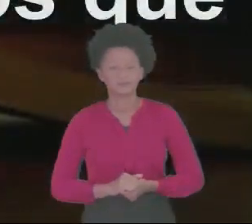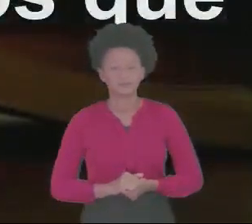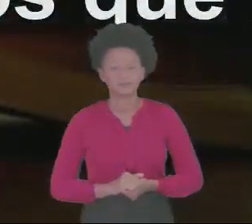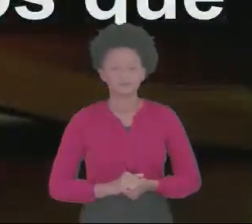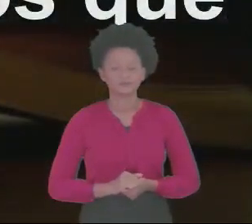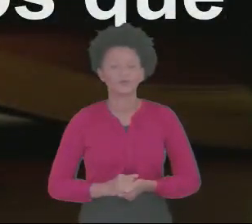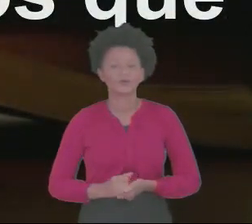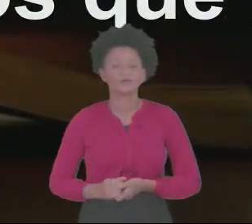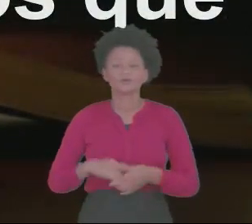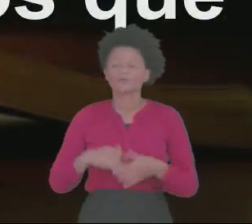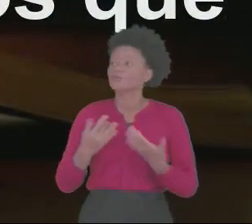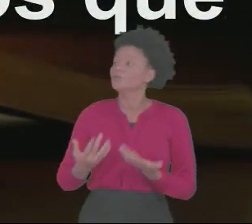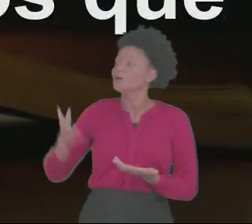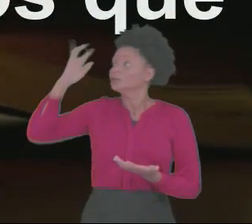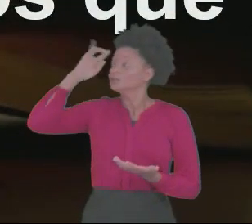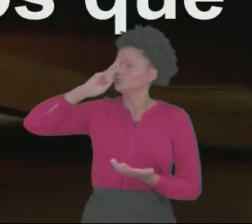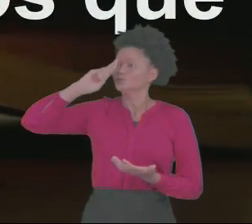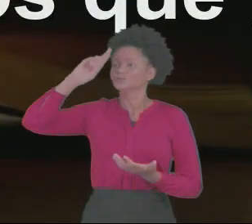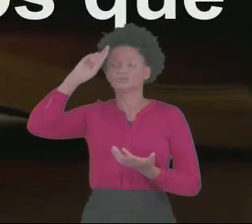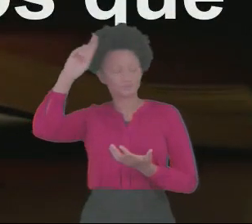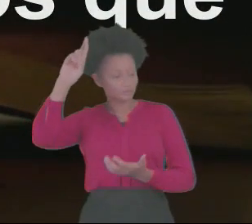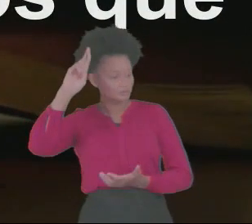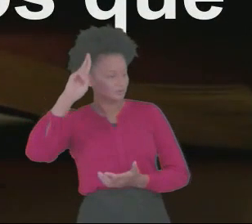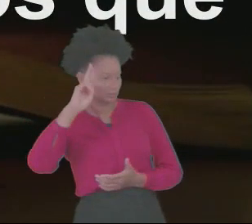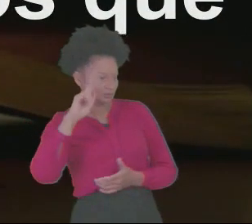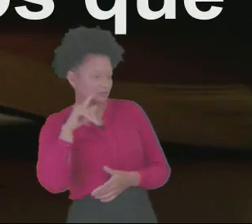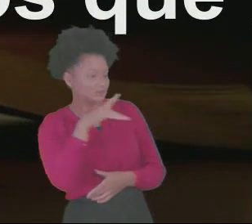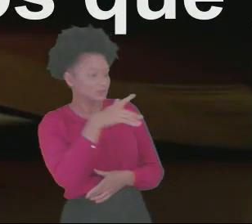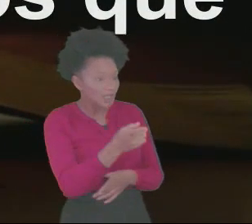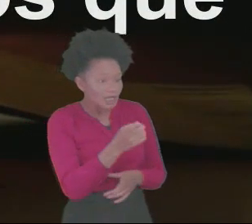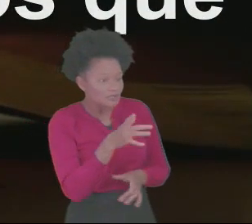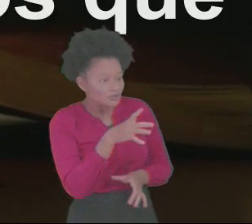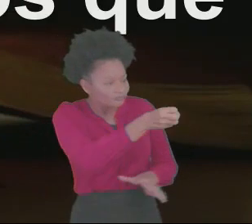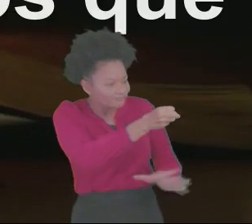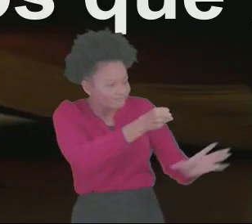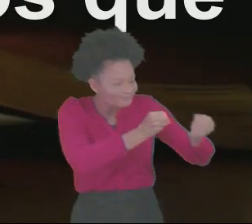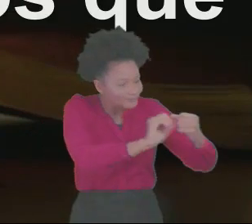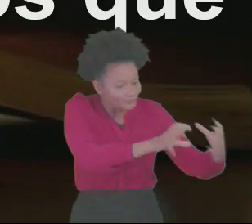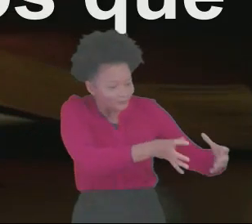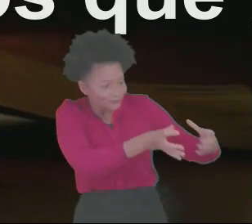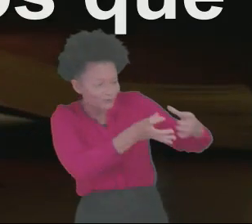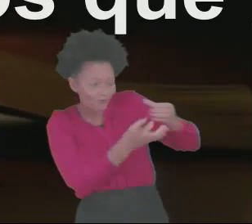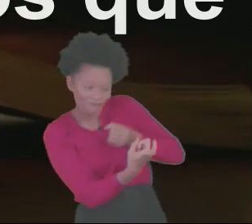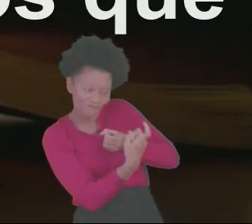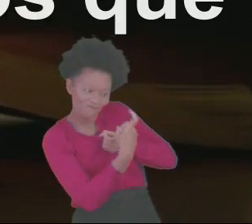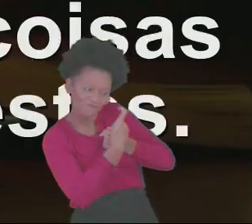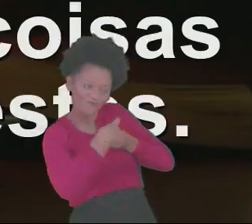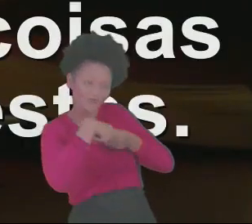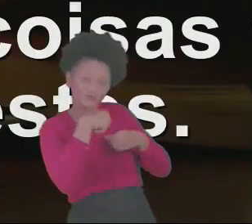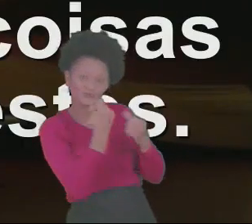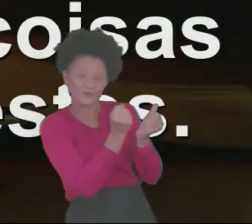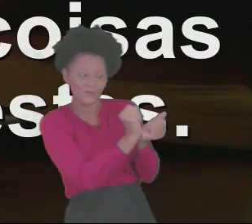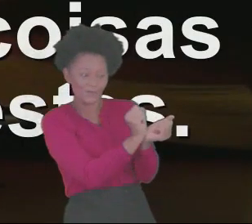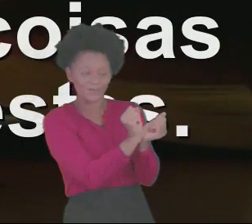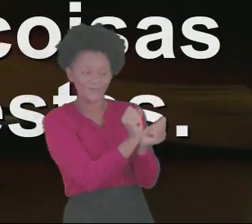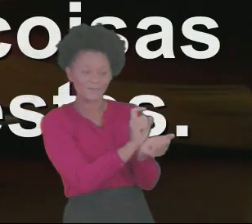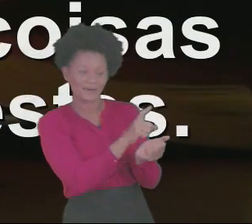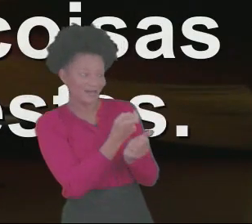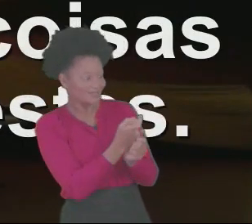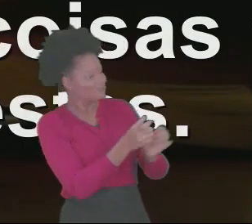e quando o senhor trouxe do cativeiro os que voltaram a Sião Estávamos como os que choram